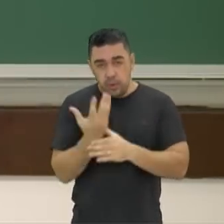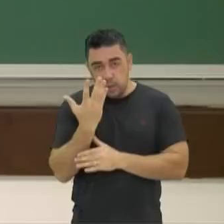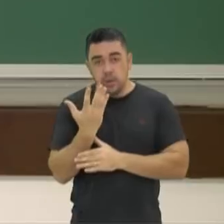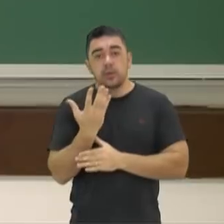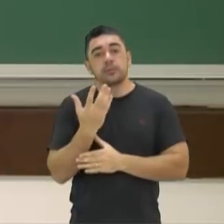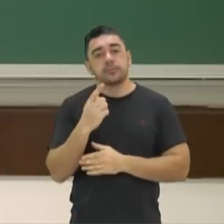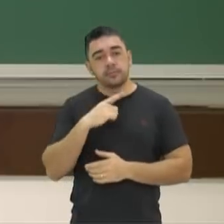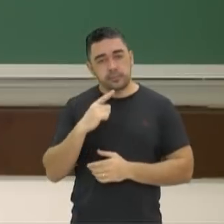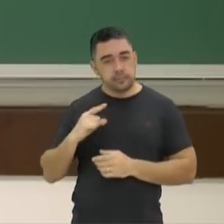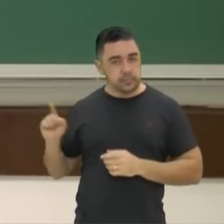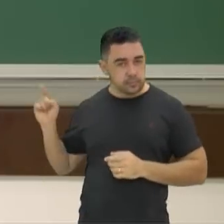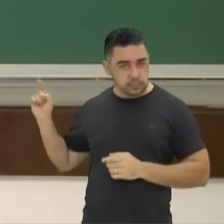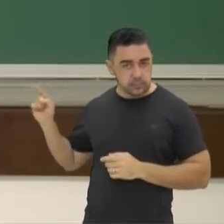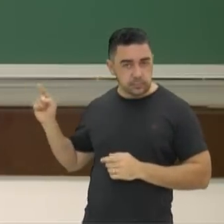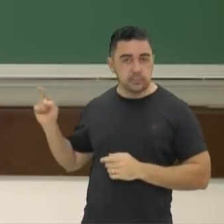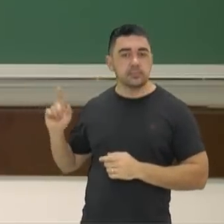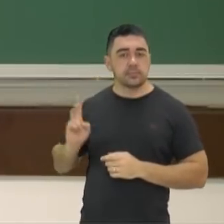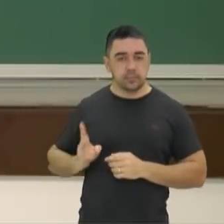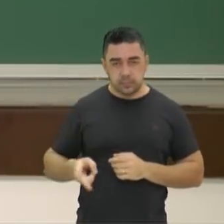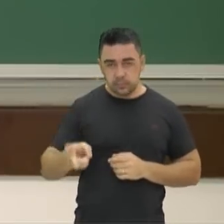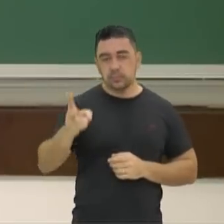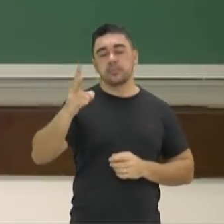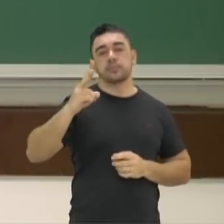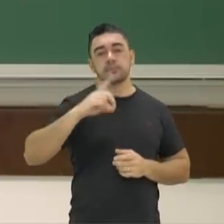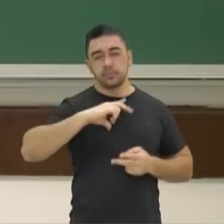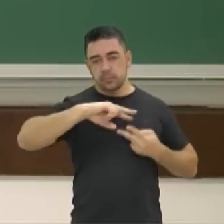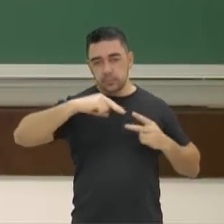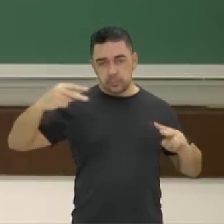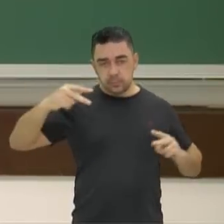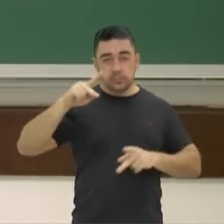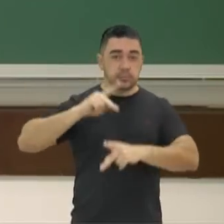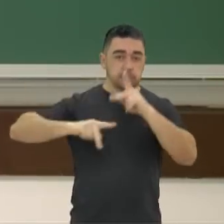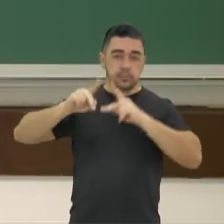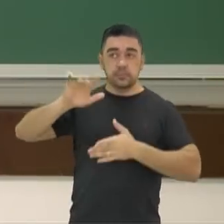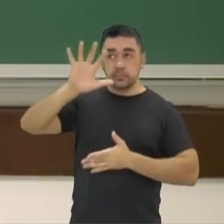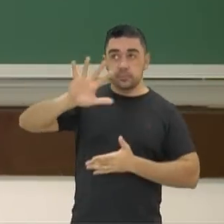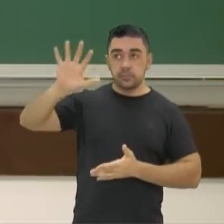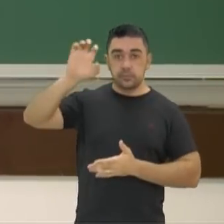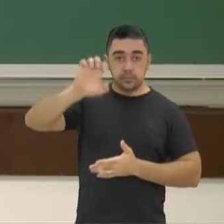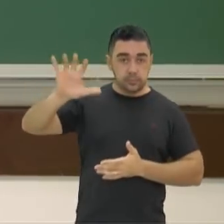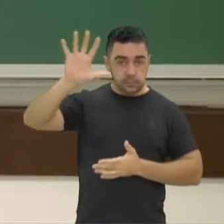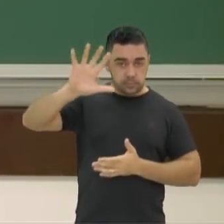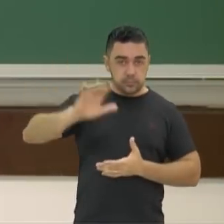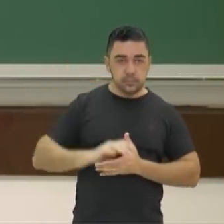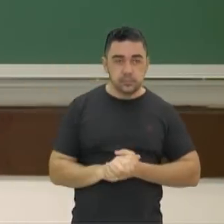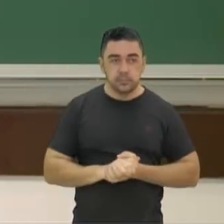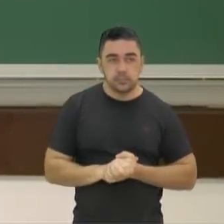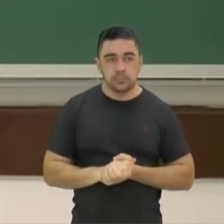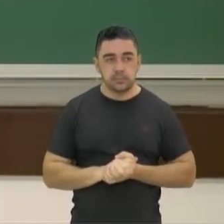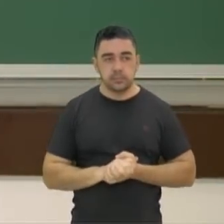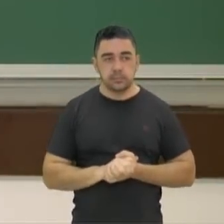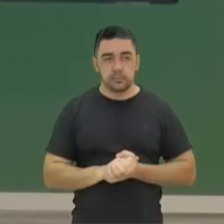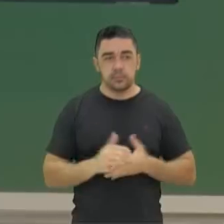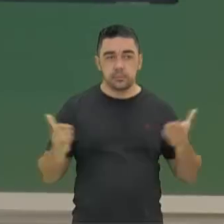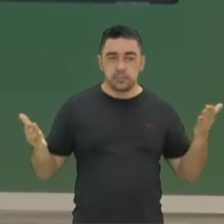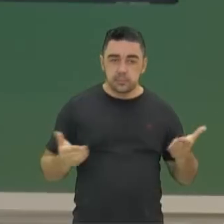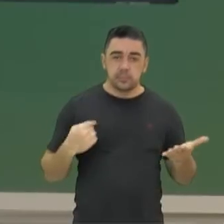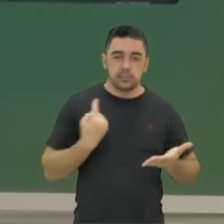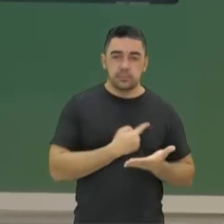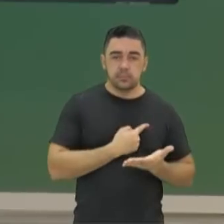indivíduo híbrido e genes ainda estão presentes, principalmente na população europeia, tá? A nossa